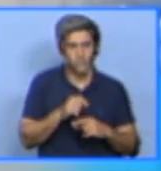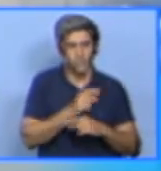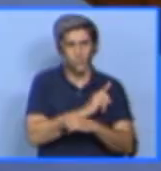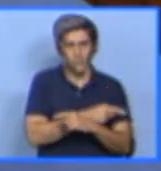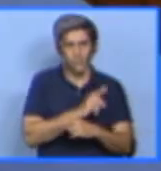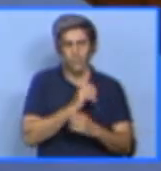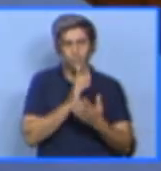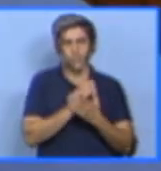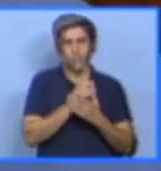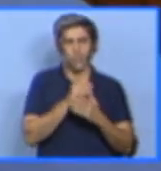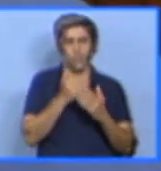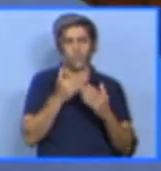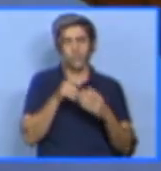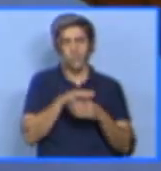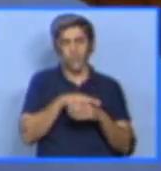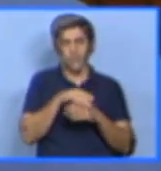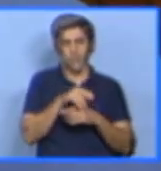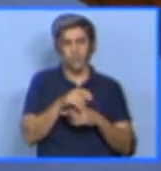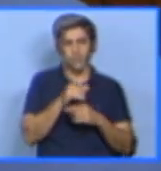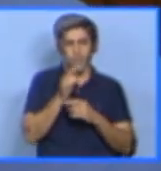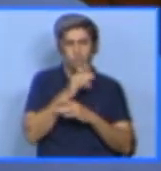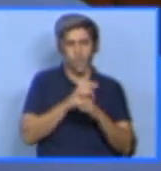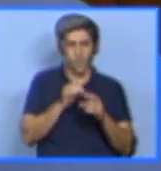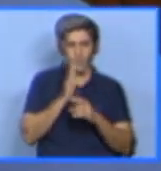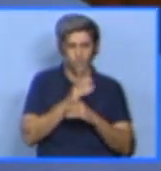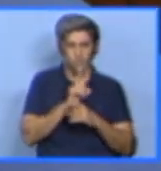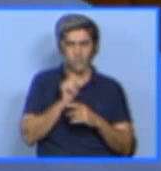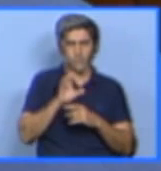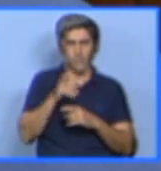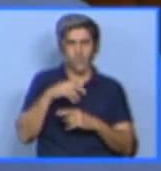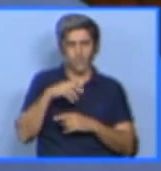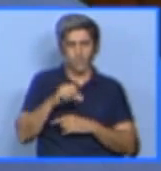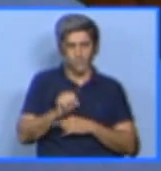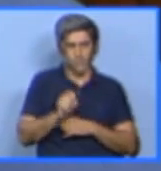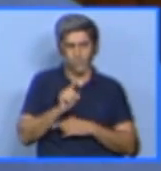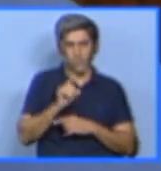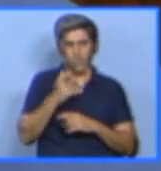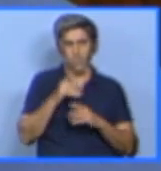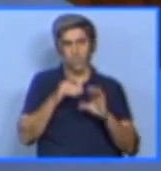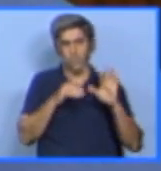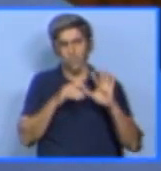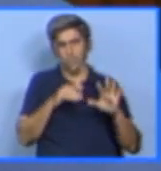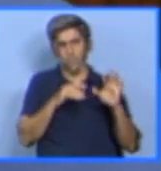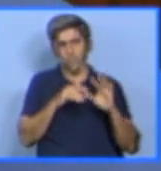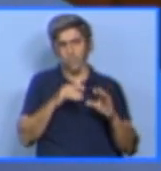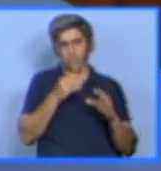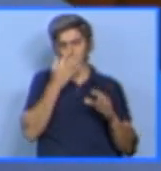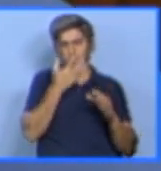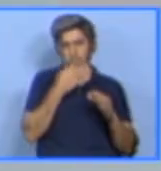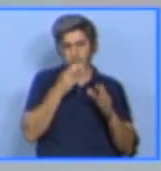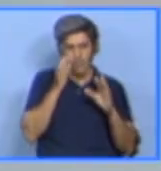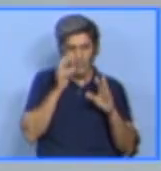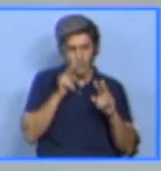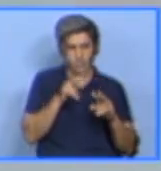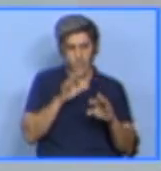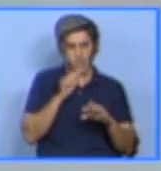só reduzida esta nossa dimensão aqui assim na Europa ou até no nosso país ou naquela zona mais, digamos assim, devota. Tem uma projeção.